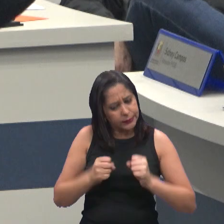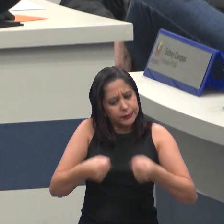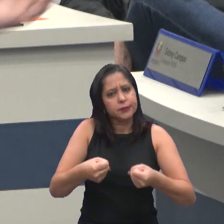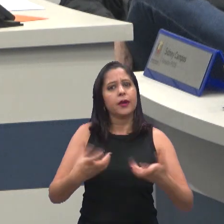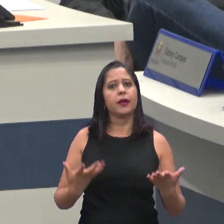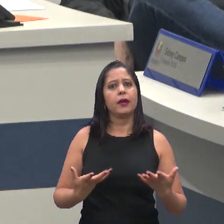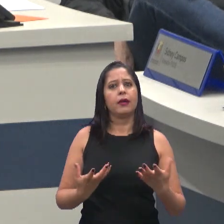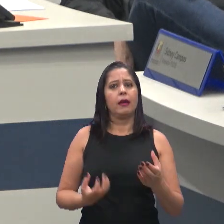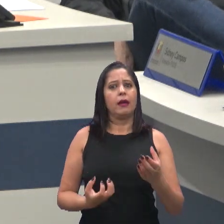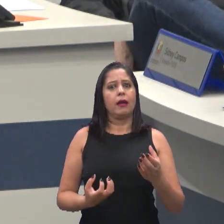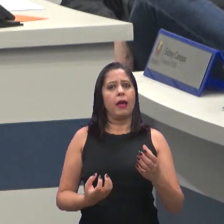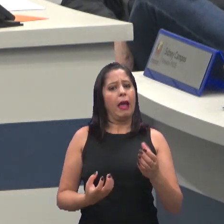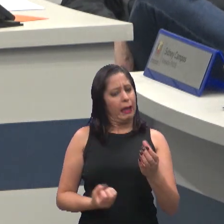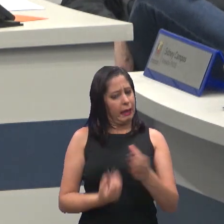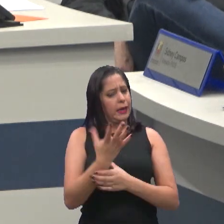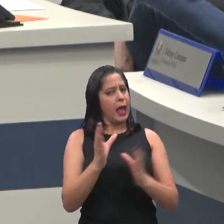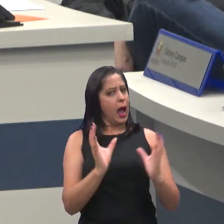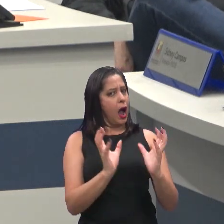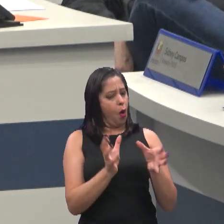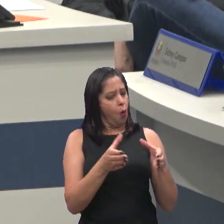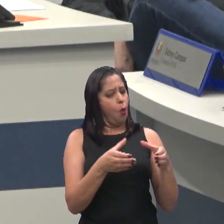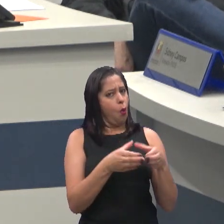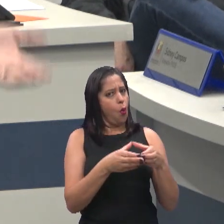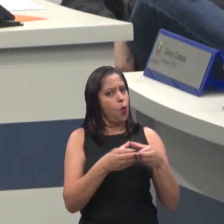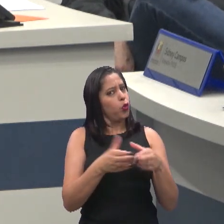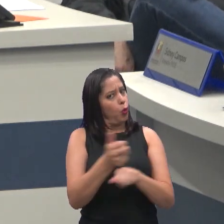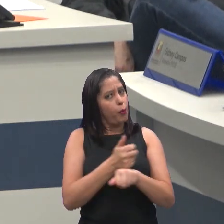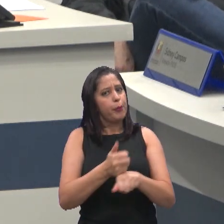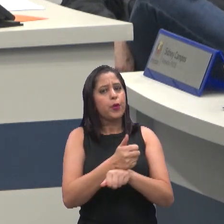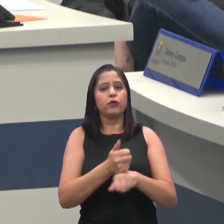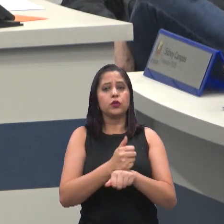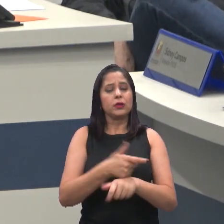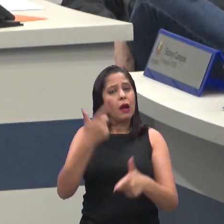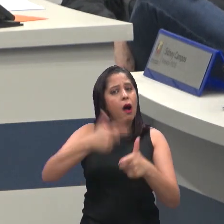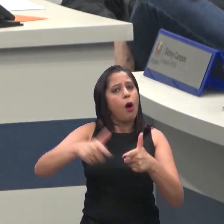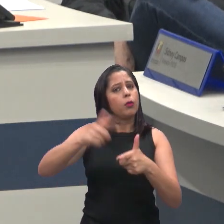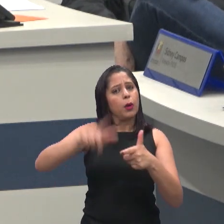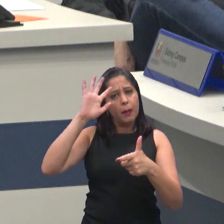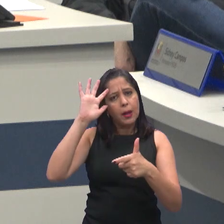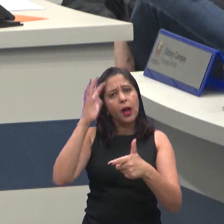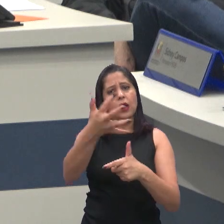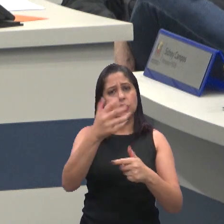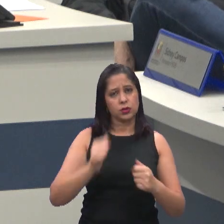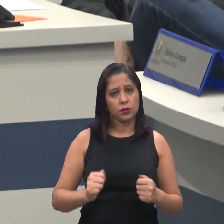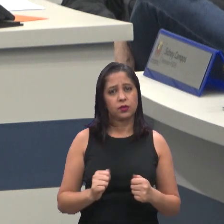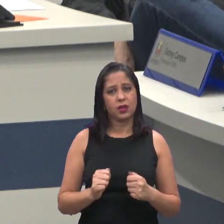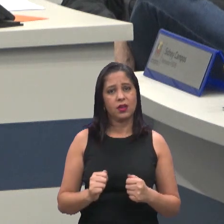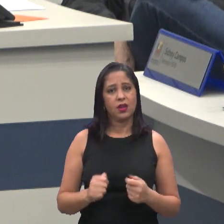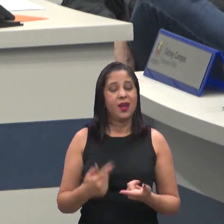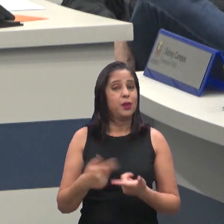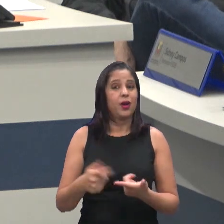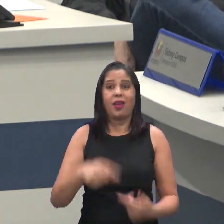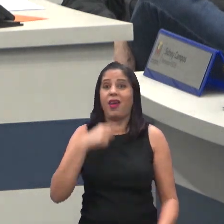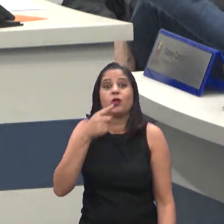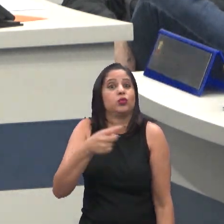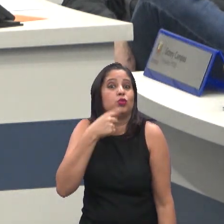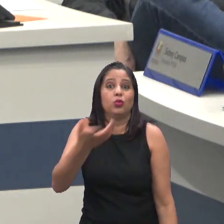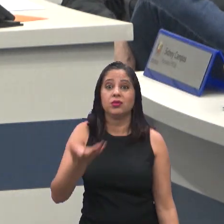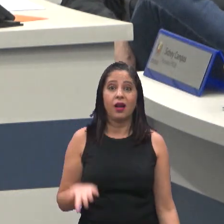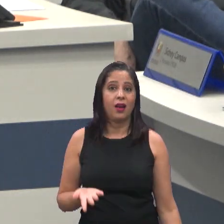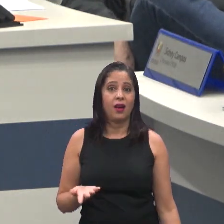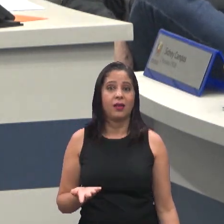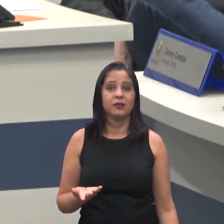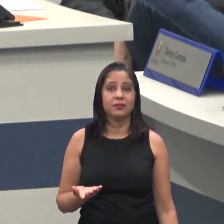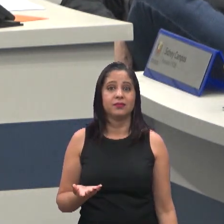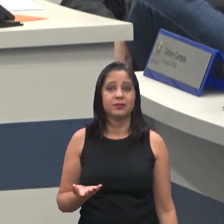estudo, conforme o nosso colega aqui, o Marcão, falou, para que esse problema seja resolvido por vez, porque não dá. Inclusive, a gente teve um caso ali